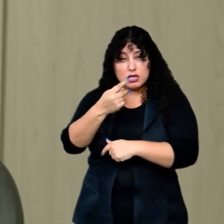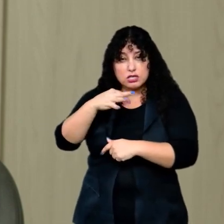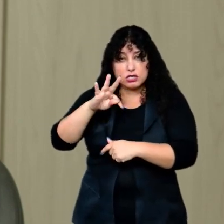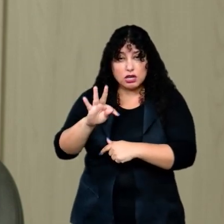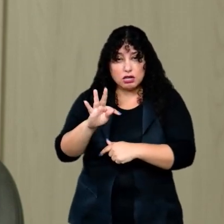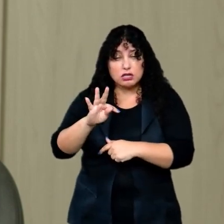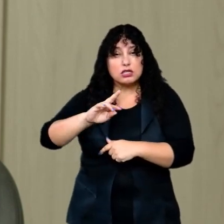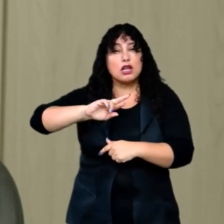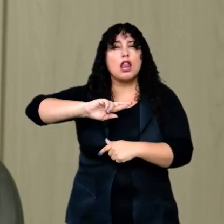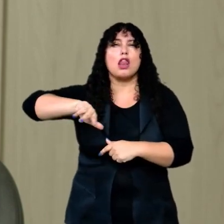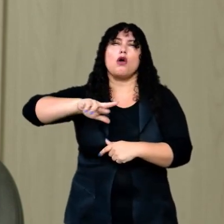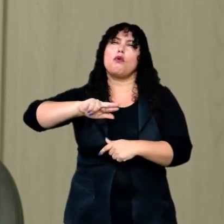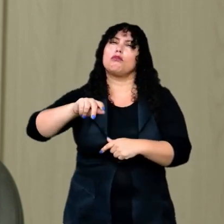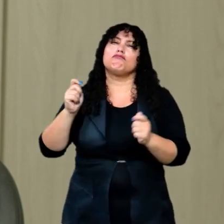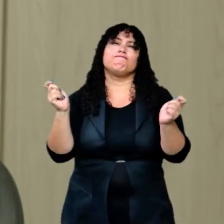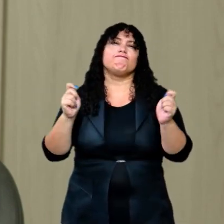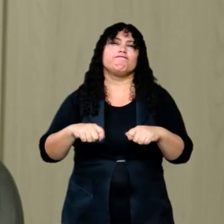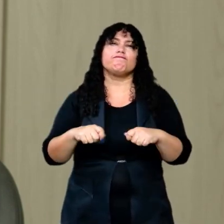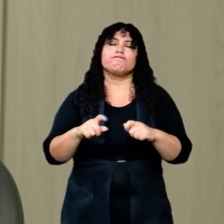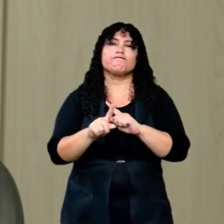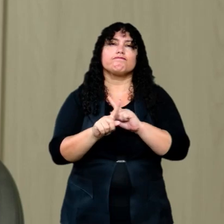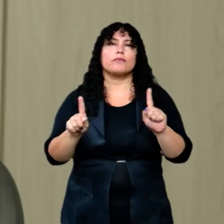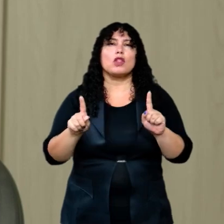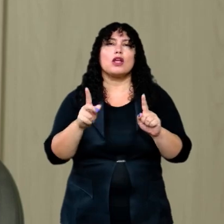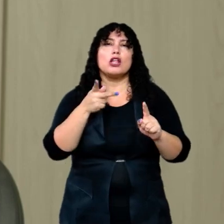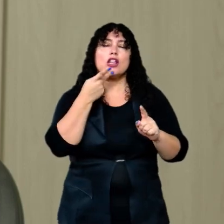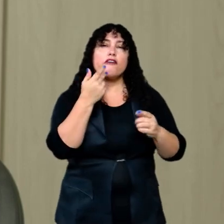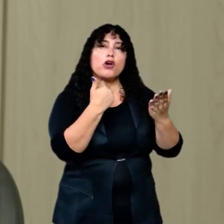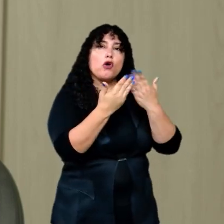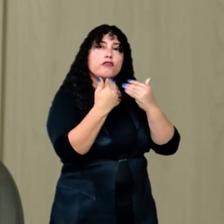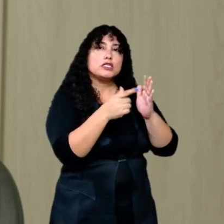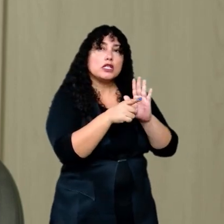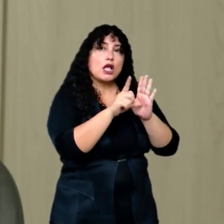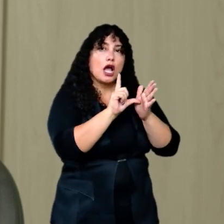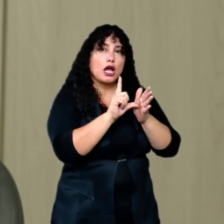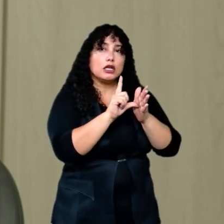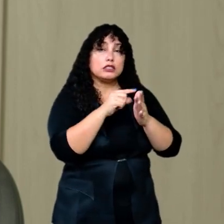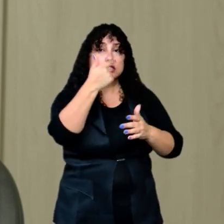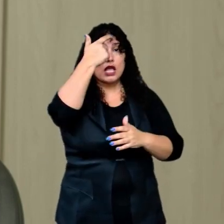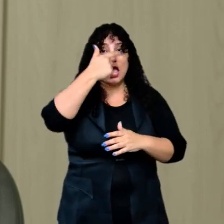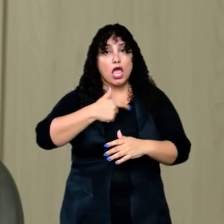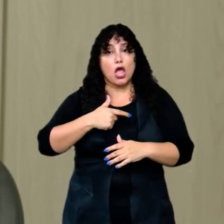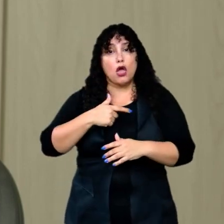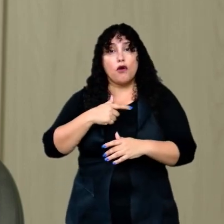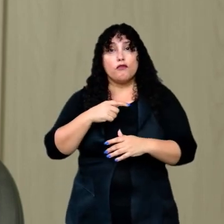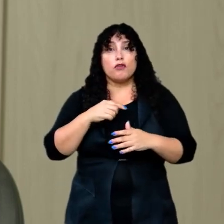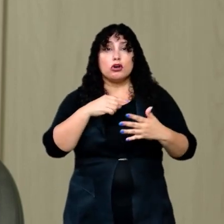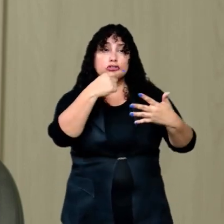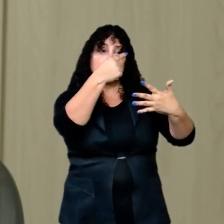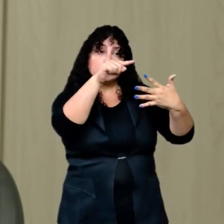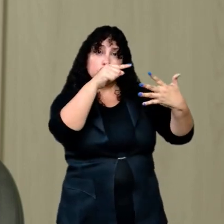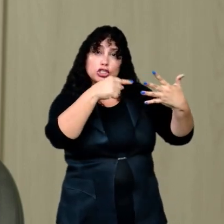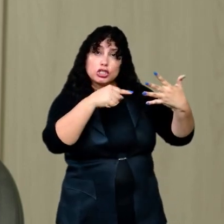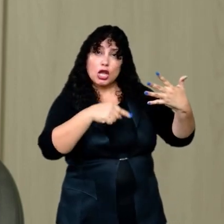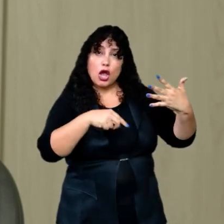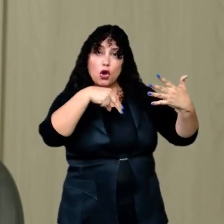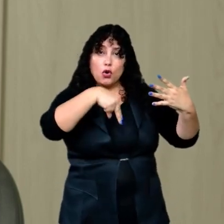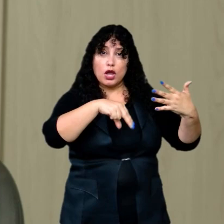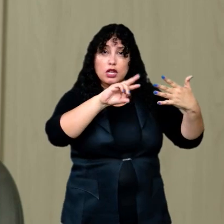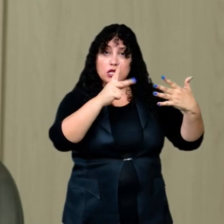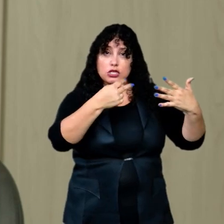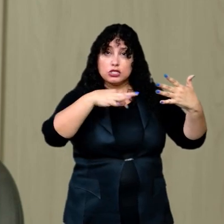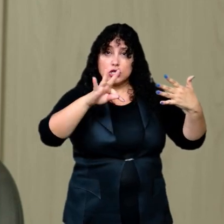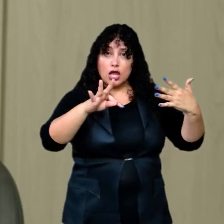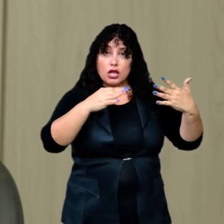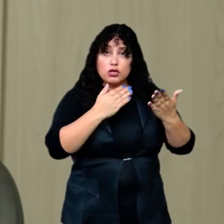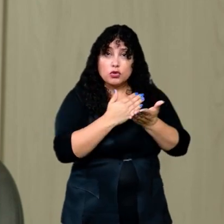às vezes, é pouco, né? Como a gente estava conversando em off antes, se eu fosse ticar o MChat no início